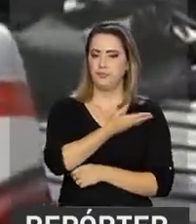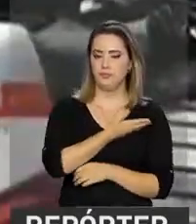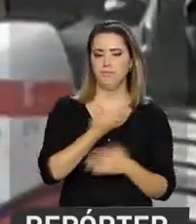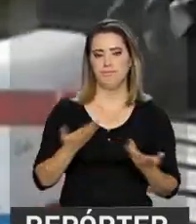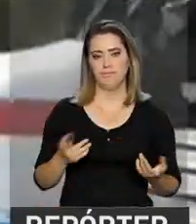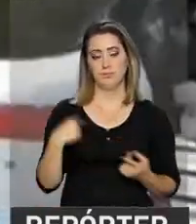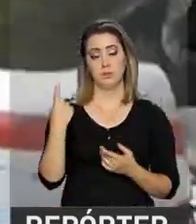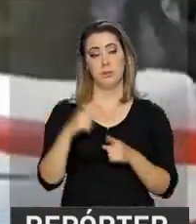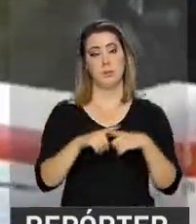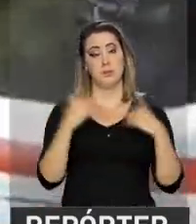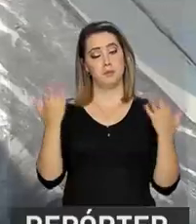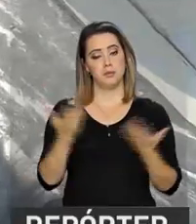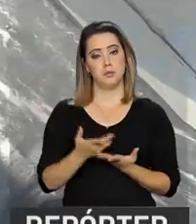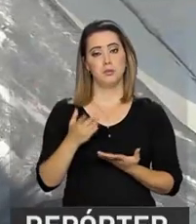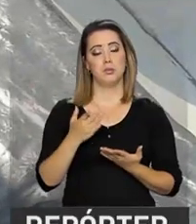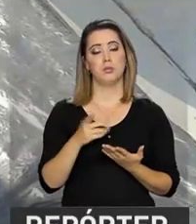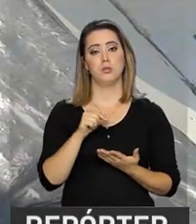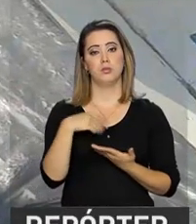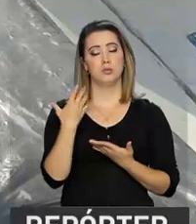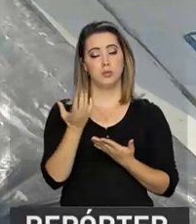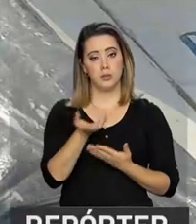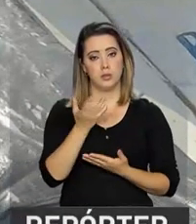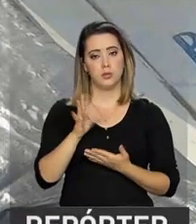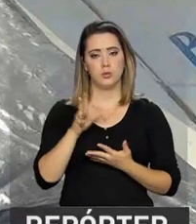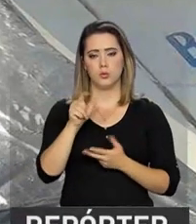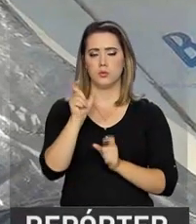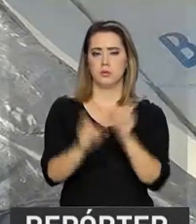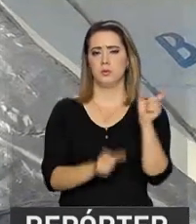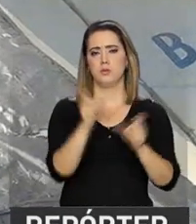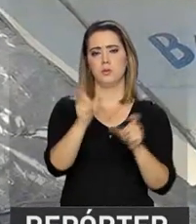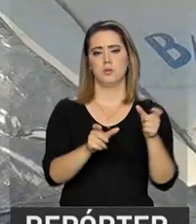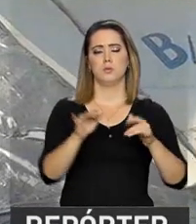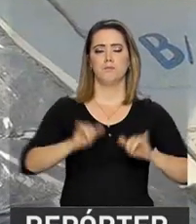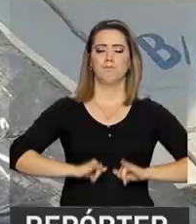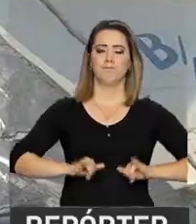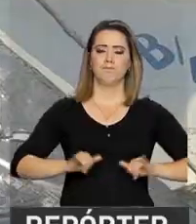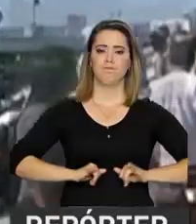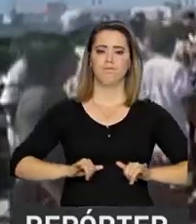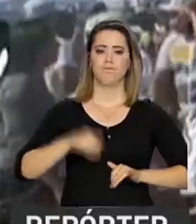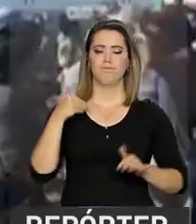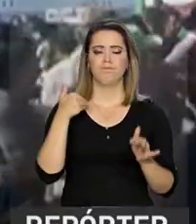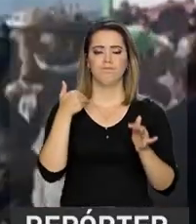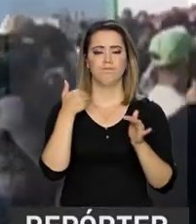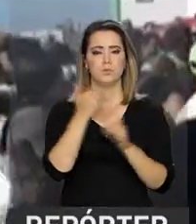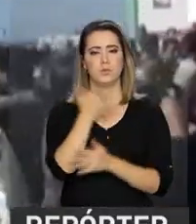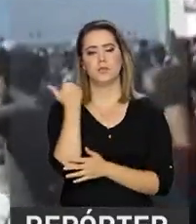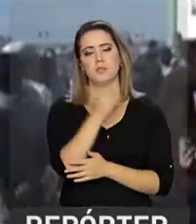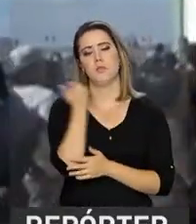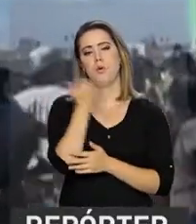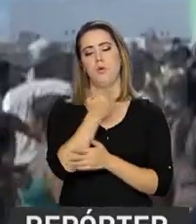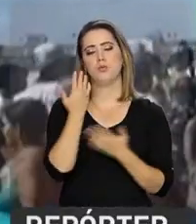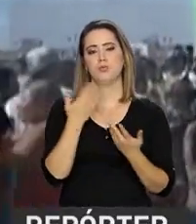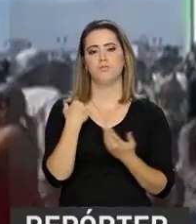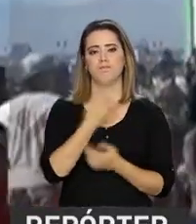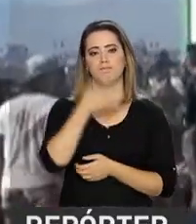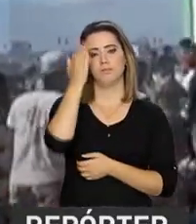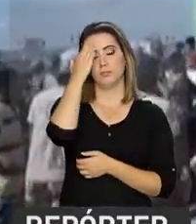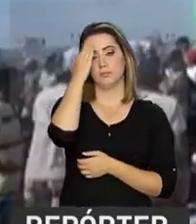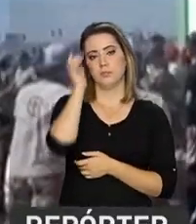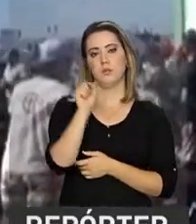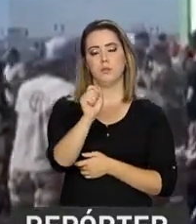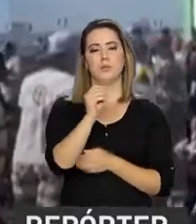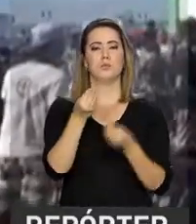né mas neste momento só quero me solidarizar com todos aqueles que sofreram essa perda terrível nós sabemos o que é perder